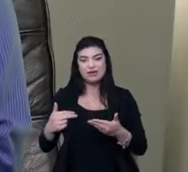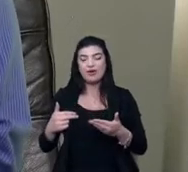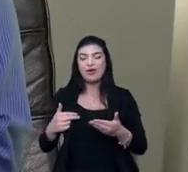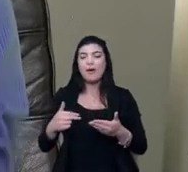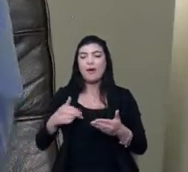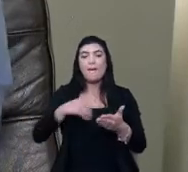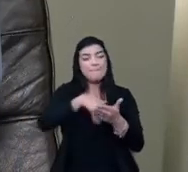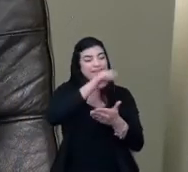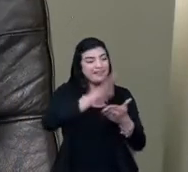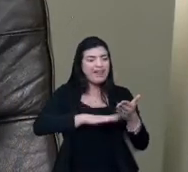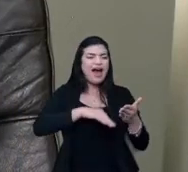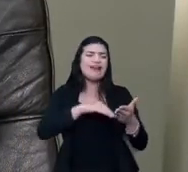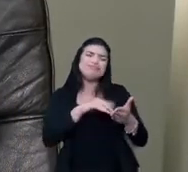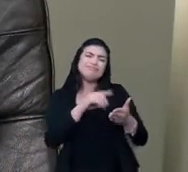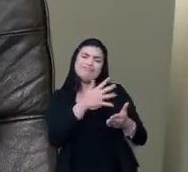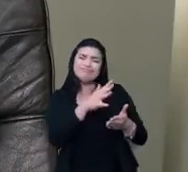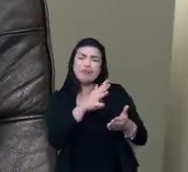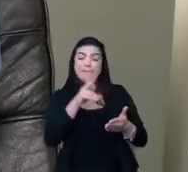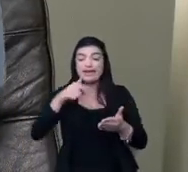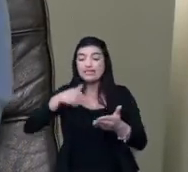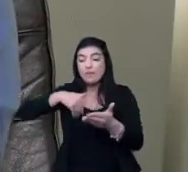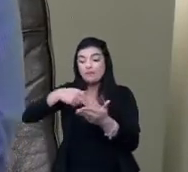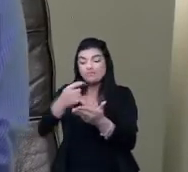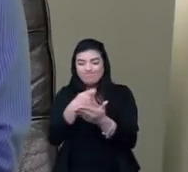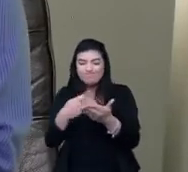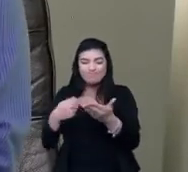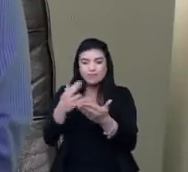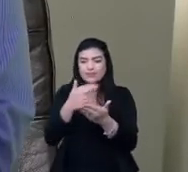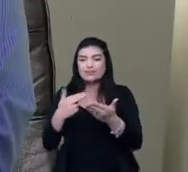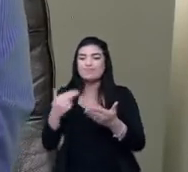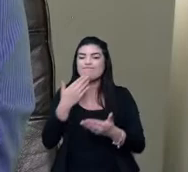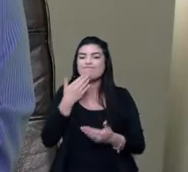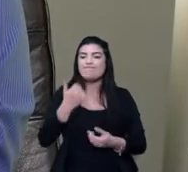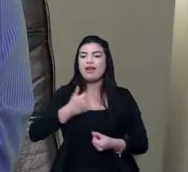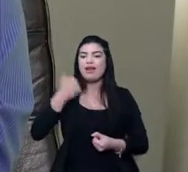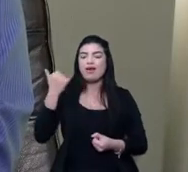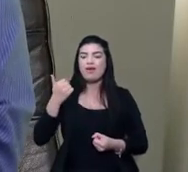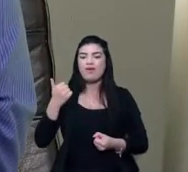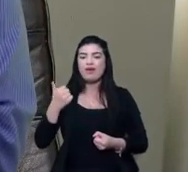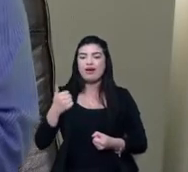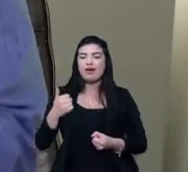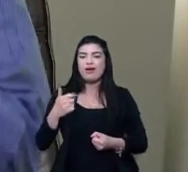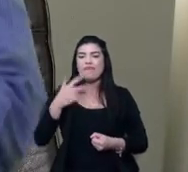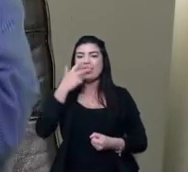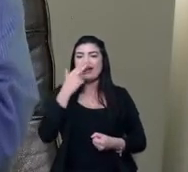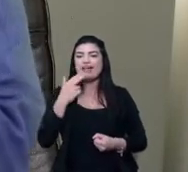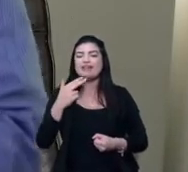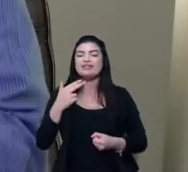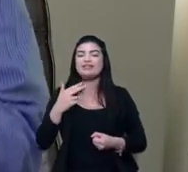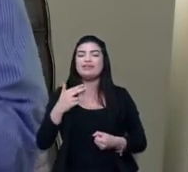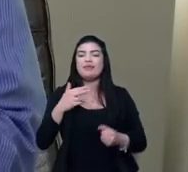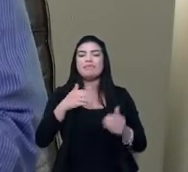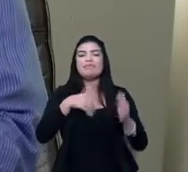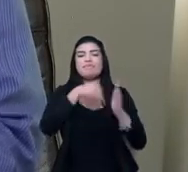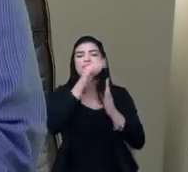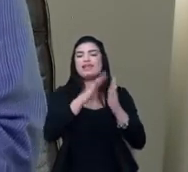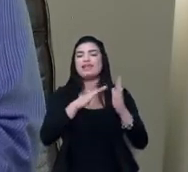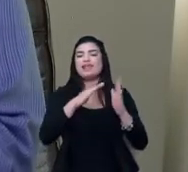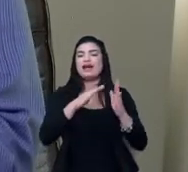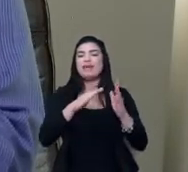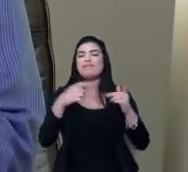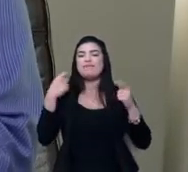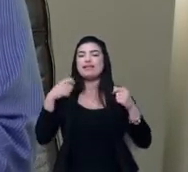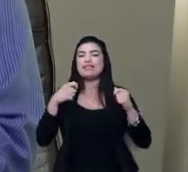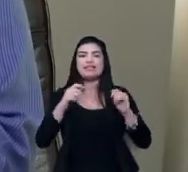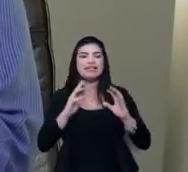mesmo. E aí, o desenho, ele trabalha, assim, o espaço preenchido e o espaço vazio. A pintura não, você já tem que preencher totalmente. Mas